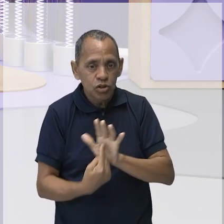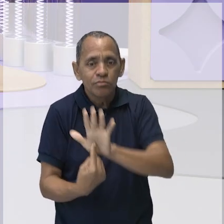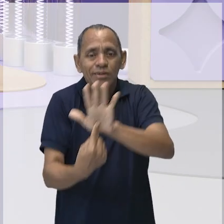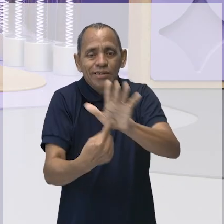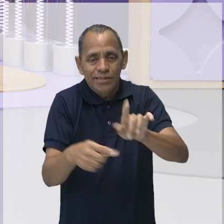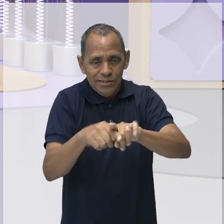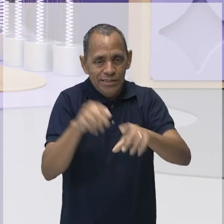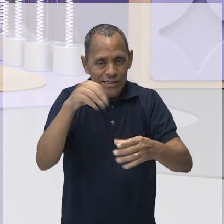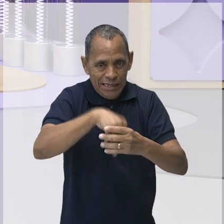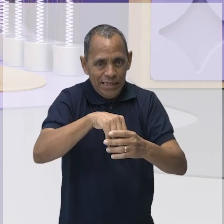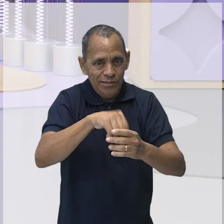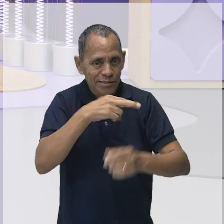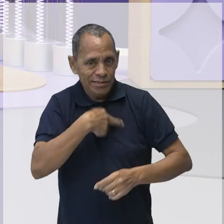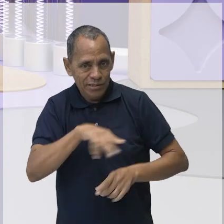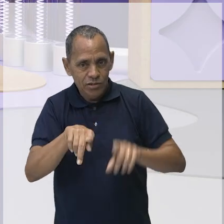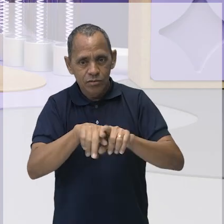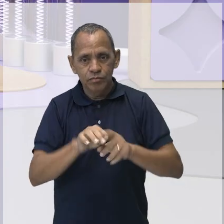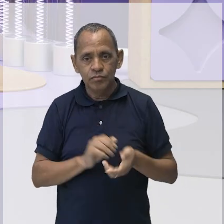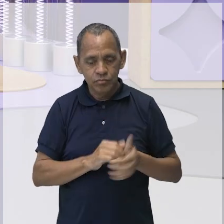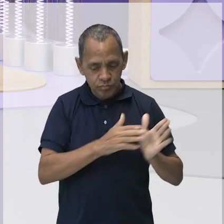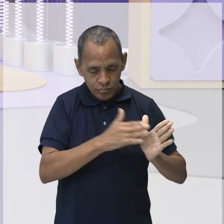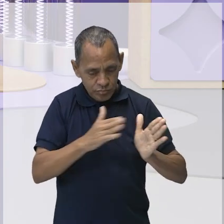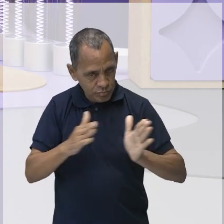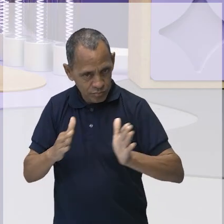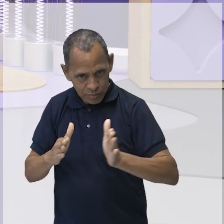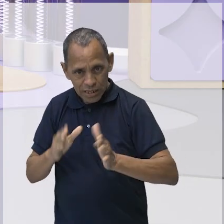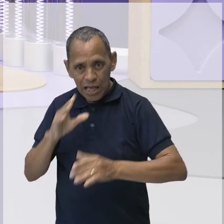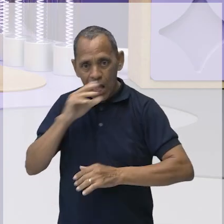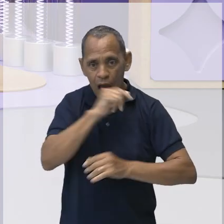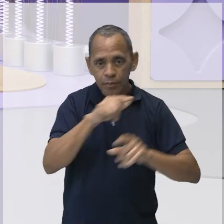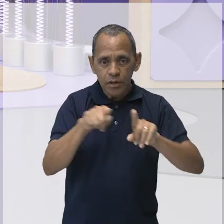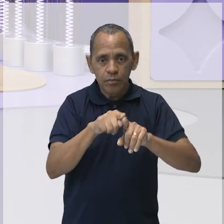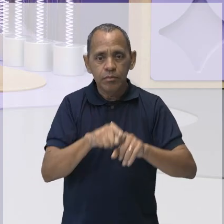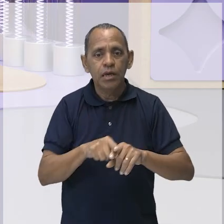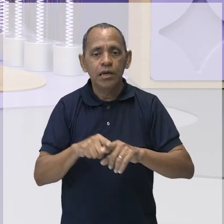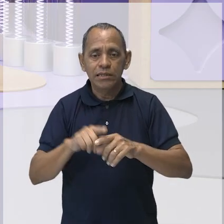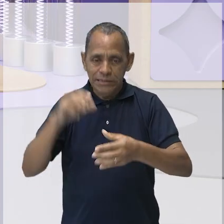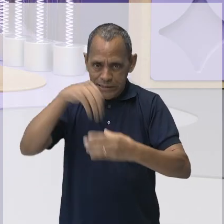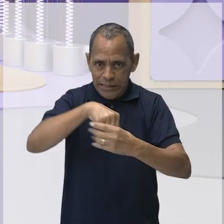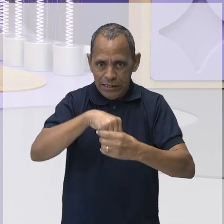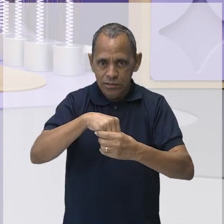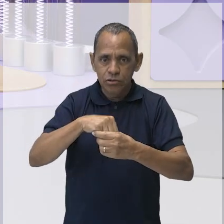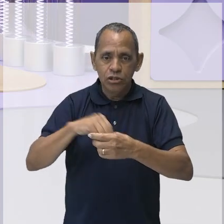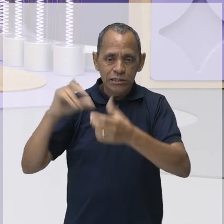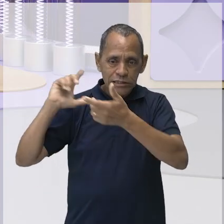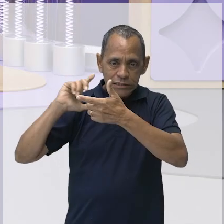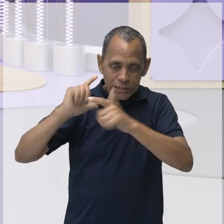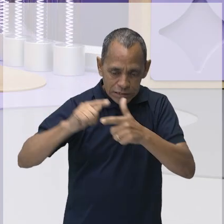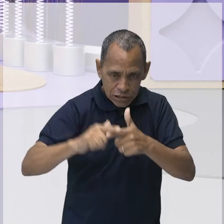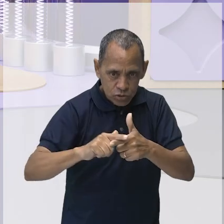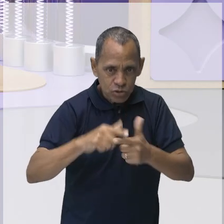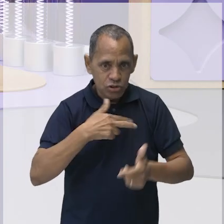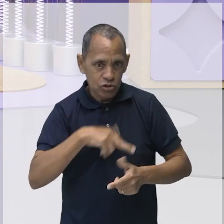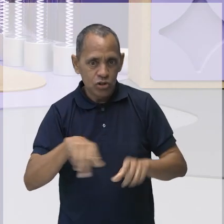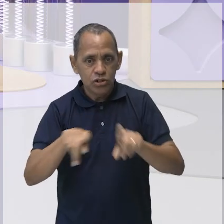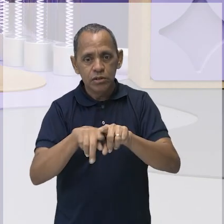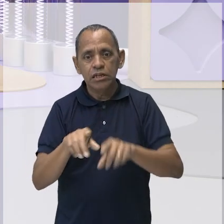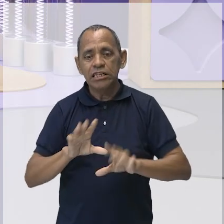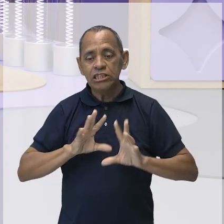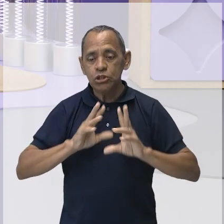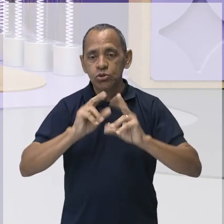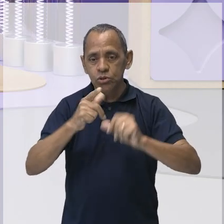forma muito rápida nessas tradições religiosas, todas elas presentes no Brasil,